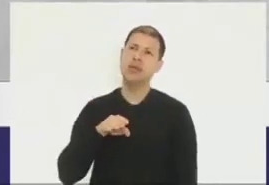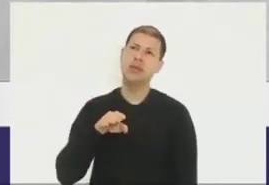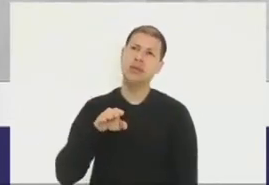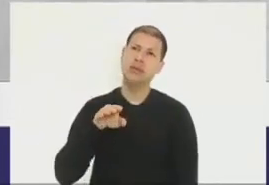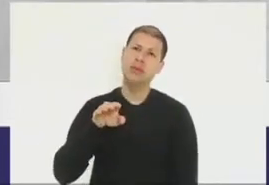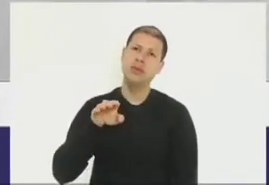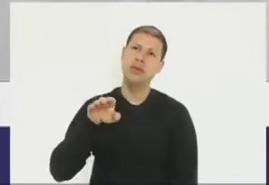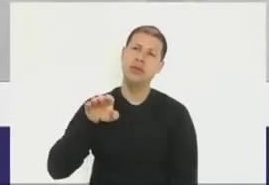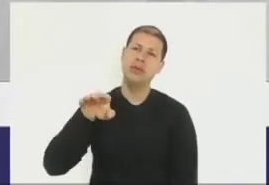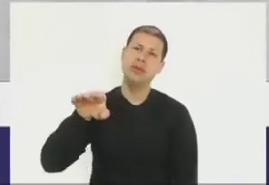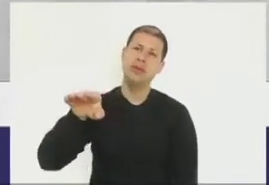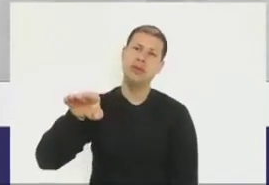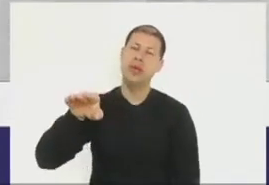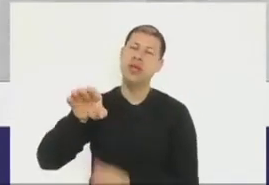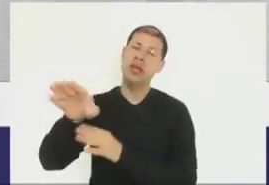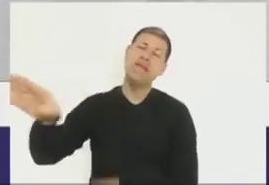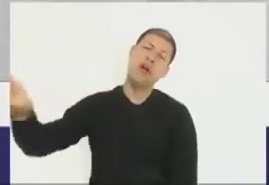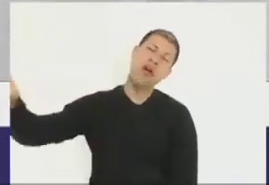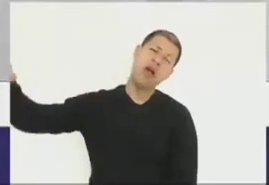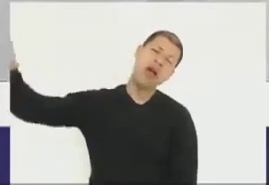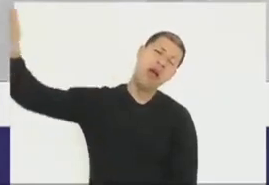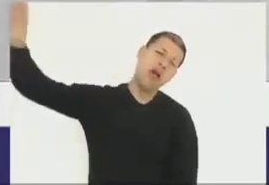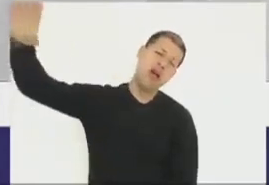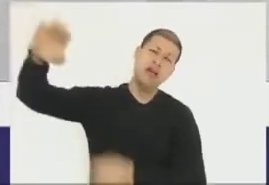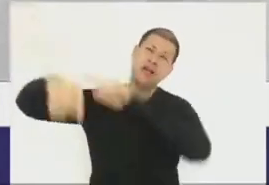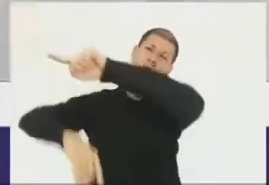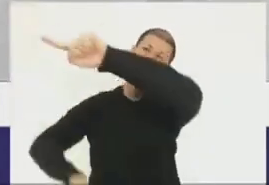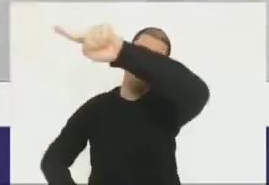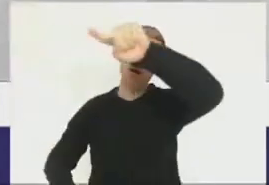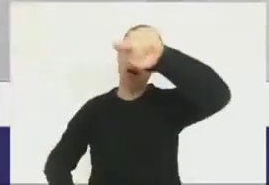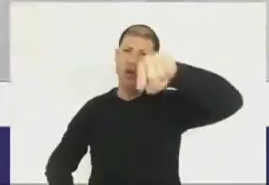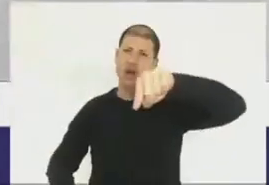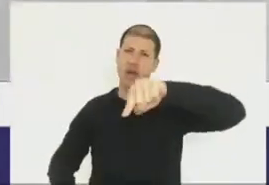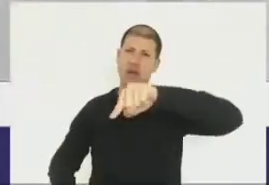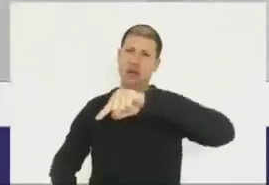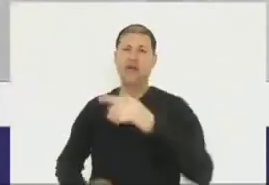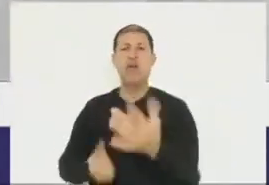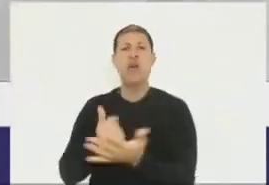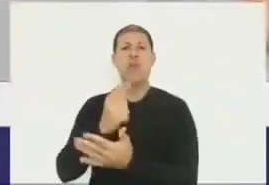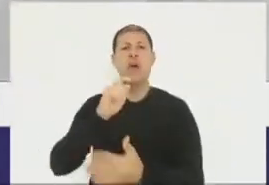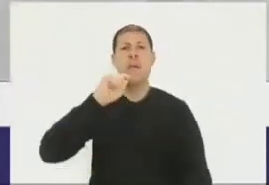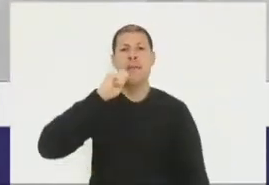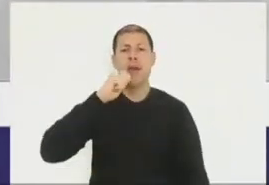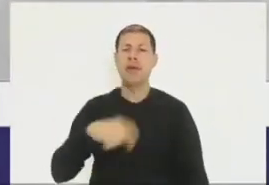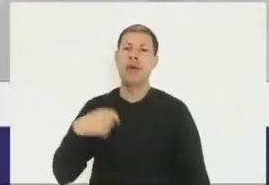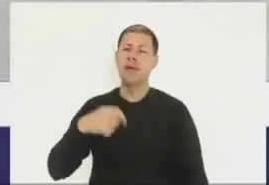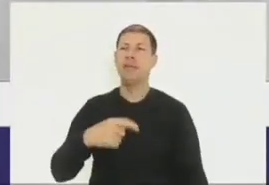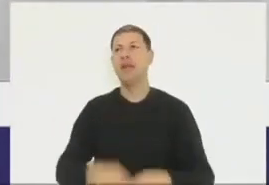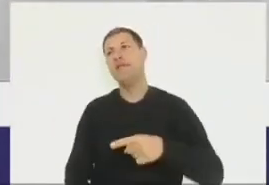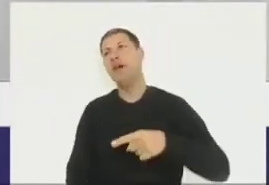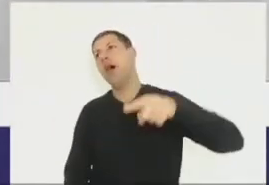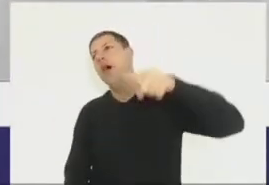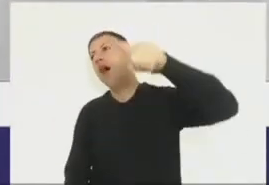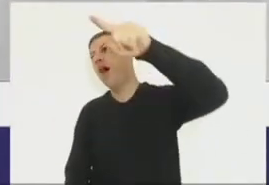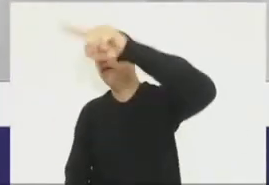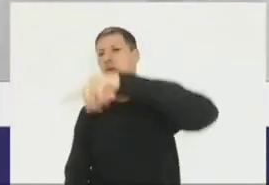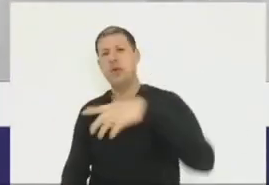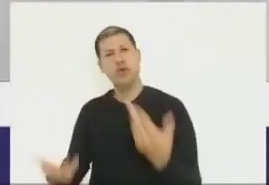cima, fazer o contorno que você vai comprar um pão, tem que vir lá por cima. Hoje